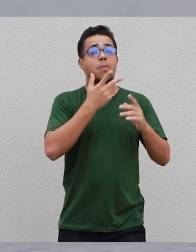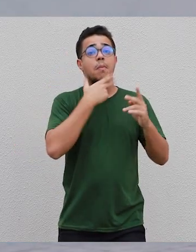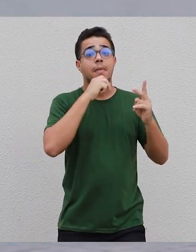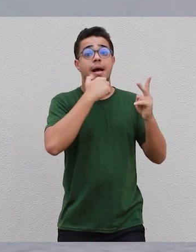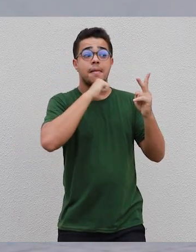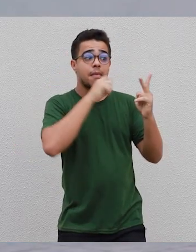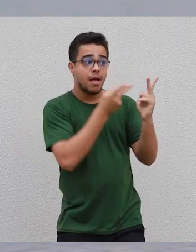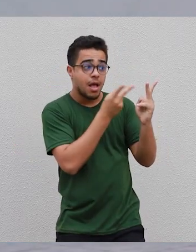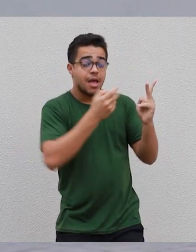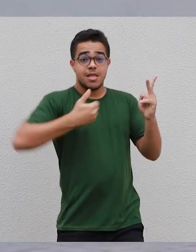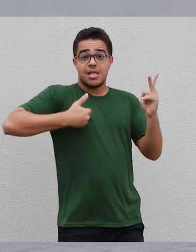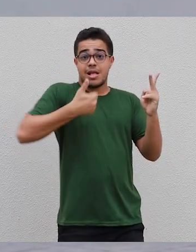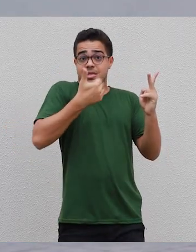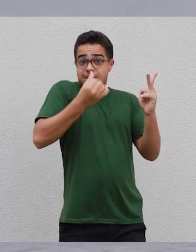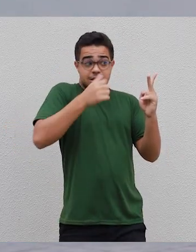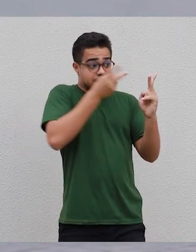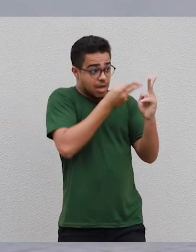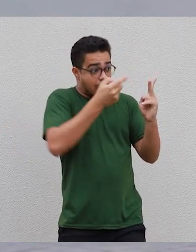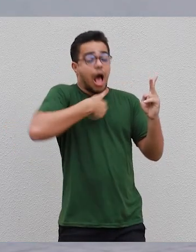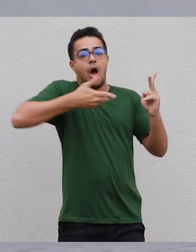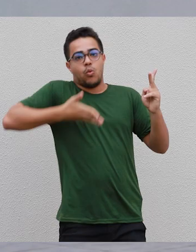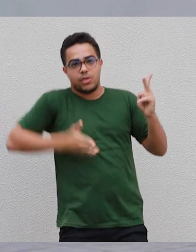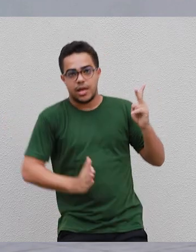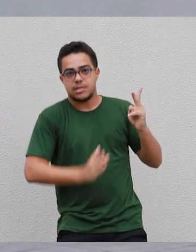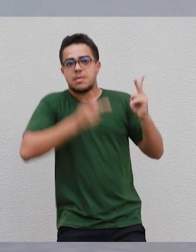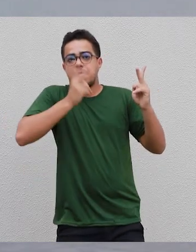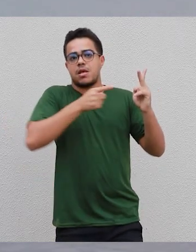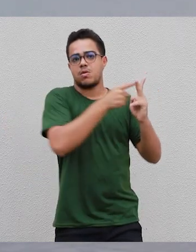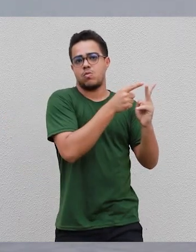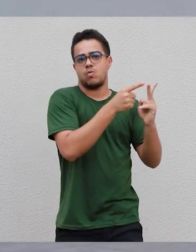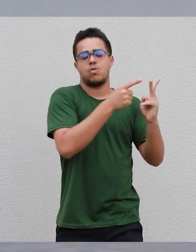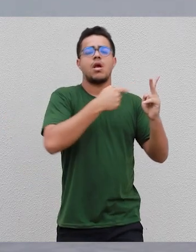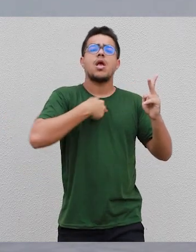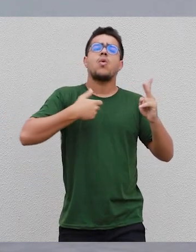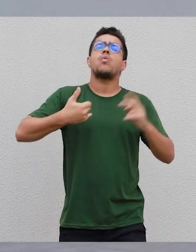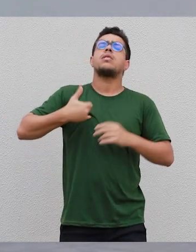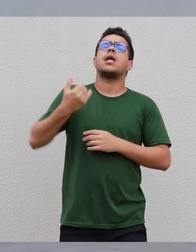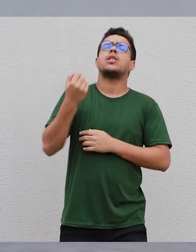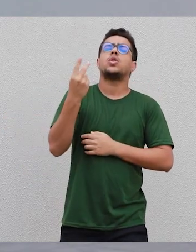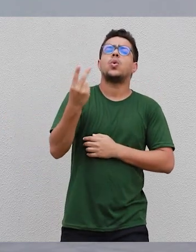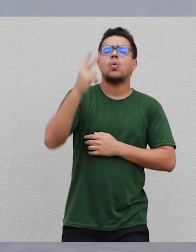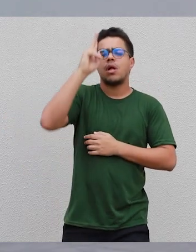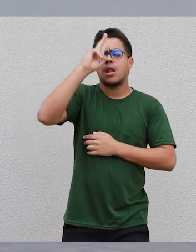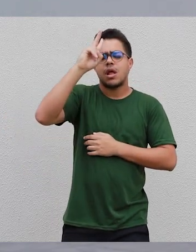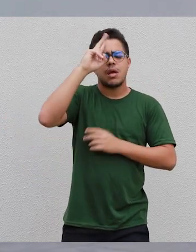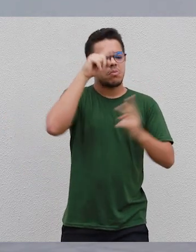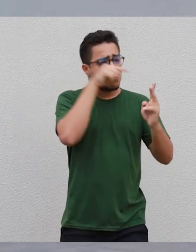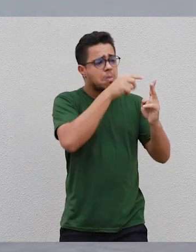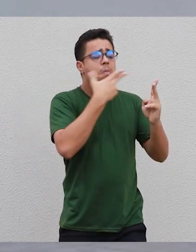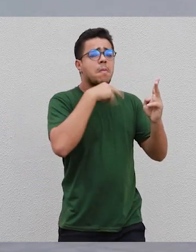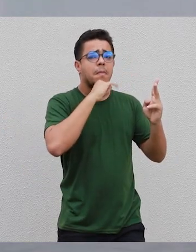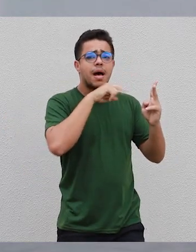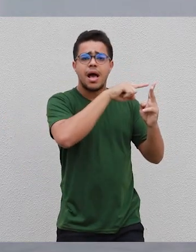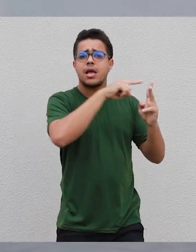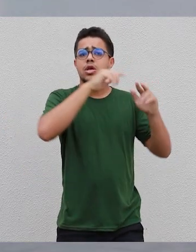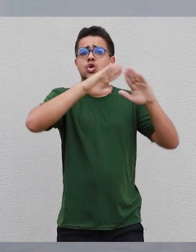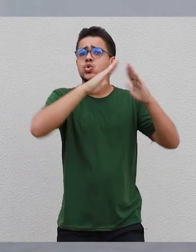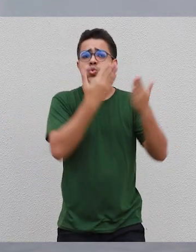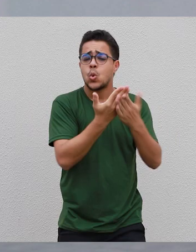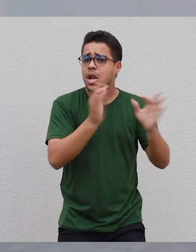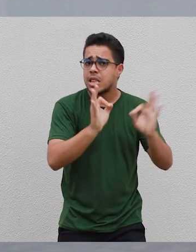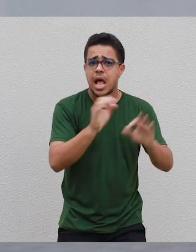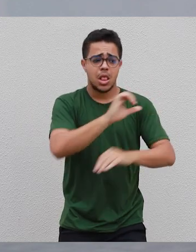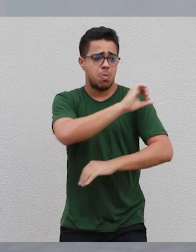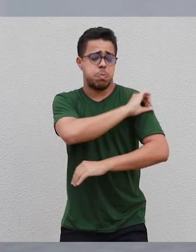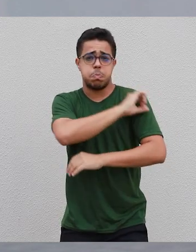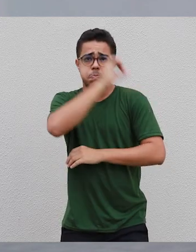com 16 anos, os dois têm a mesma idade. Quando eu tinha 2 anos, pai, apesar de analfabeto, quis